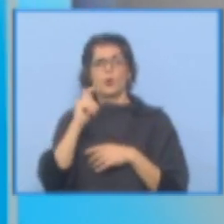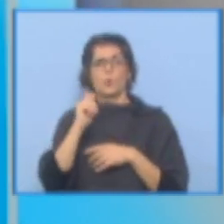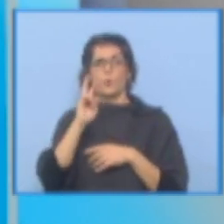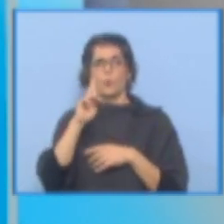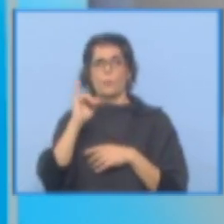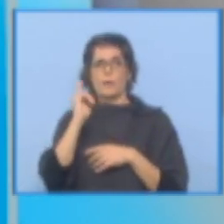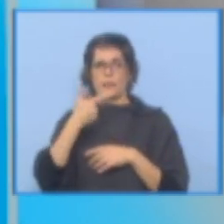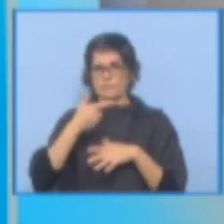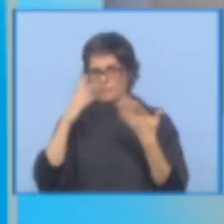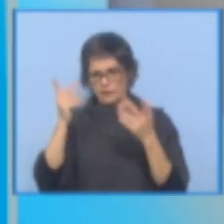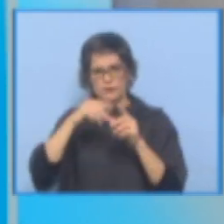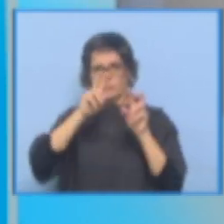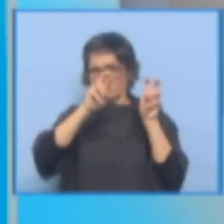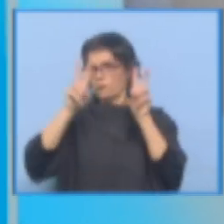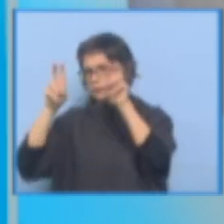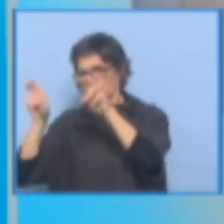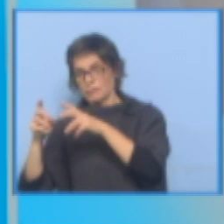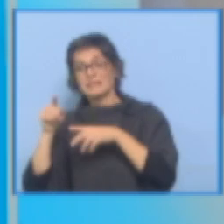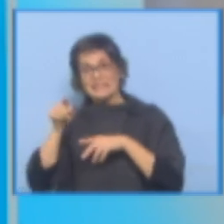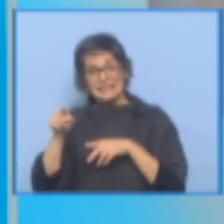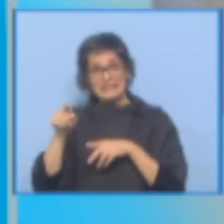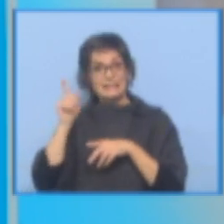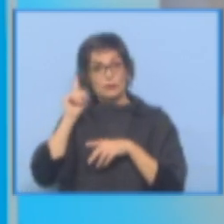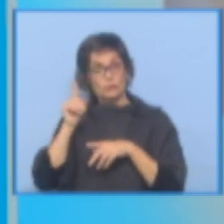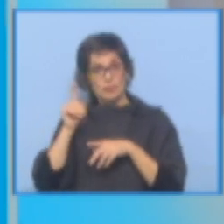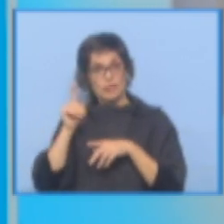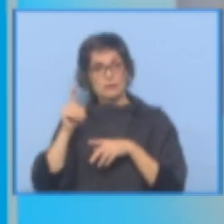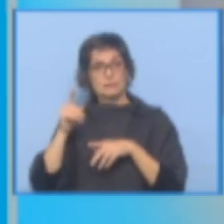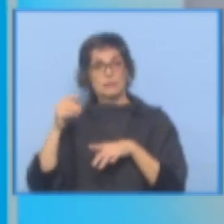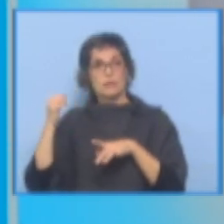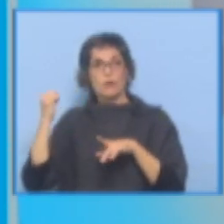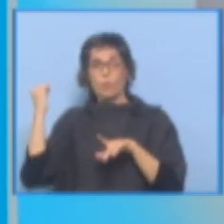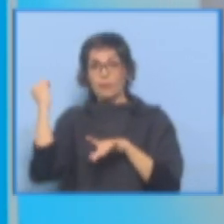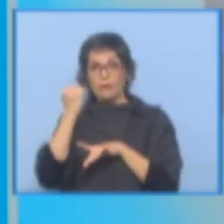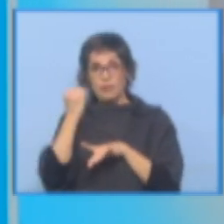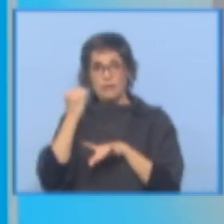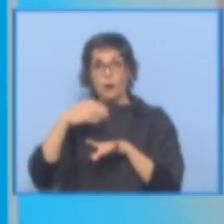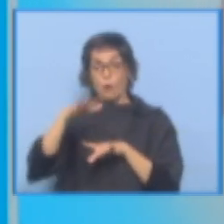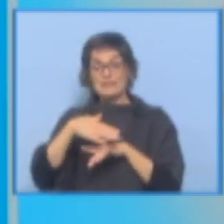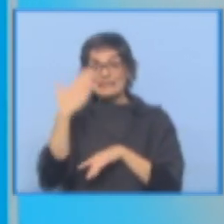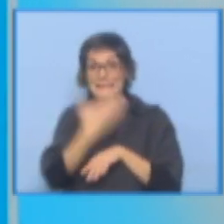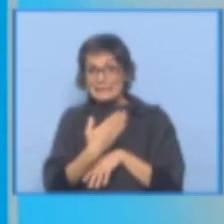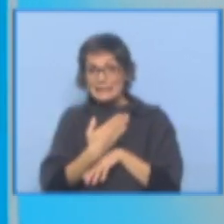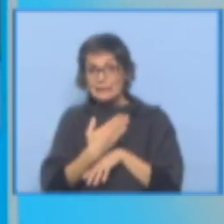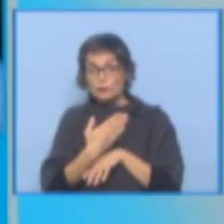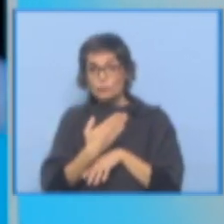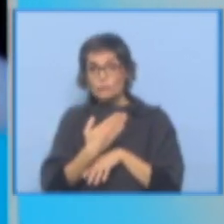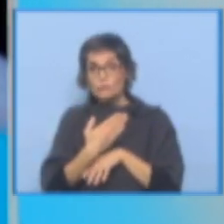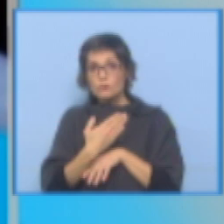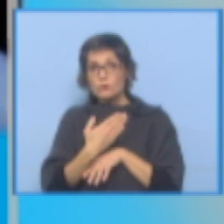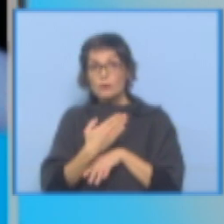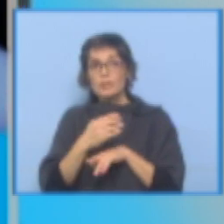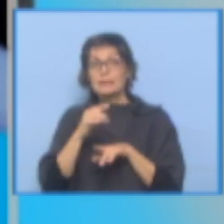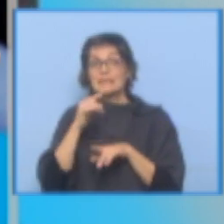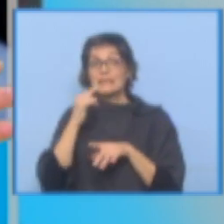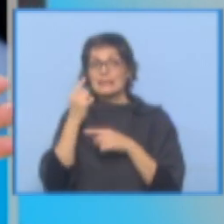na Grã-Bretanha, é o ataque ao Estado de Direito que está a acontecer em países que continuam a fazer parte dos